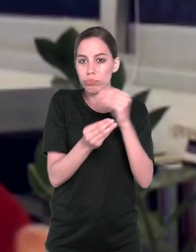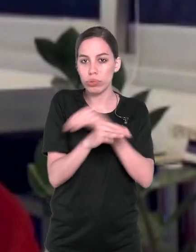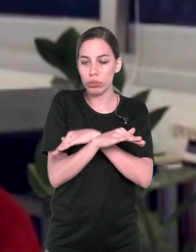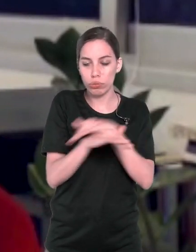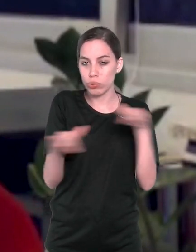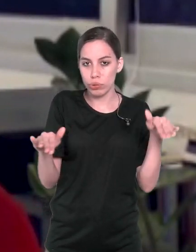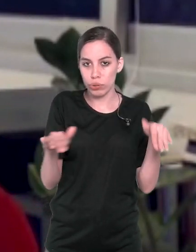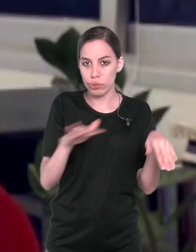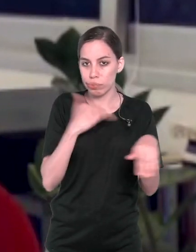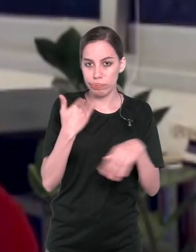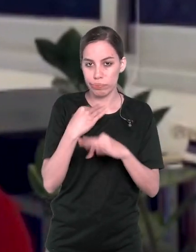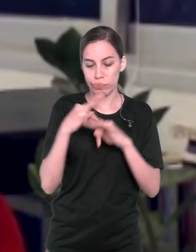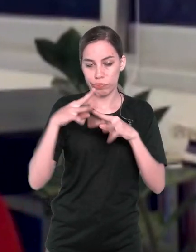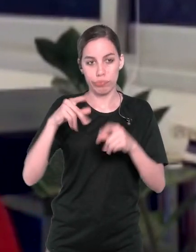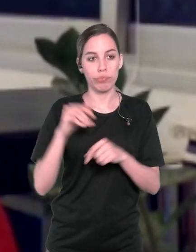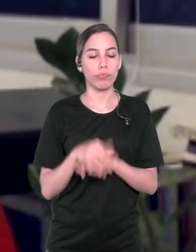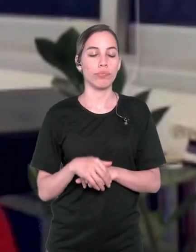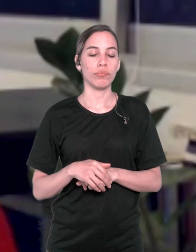necessidade